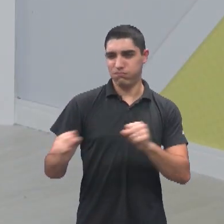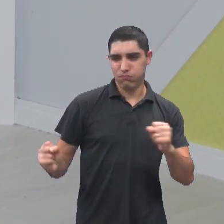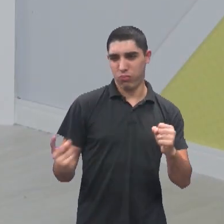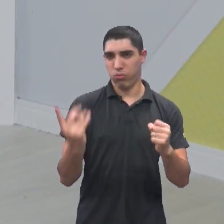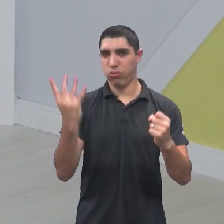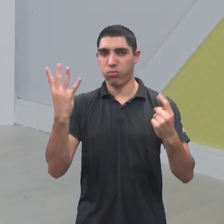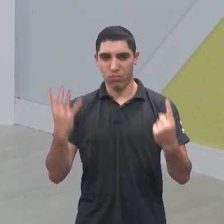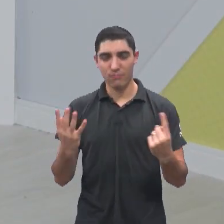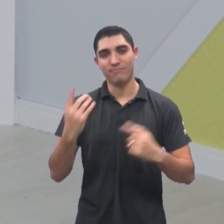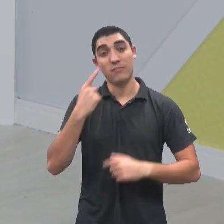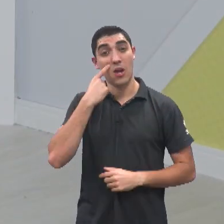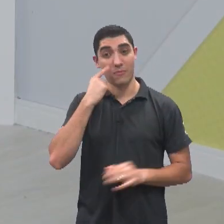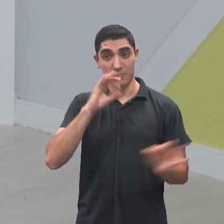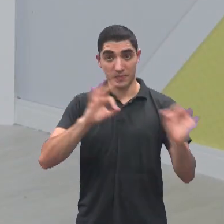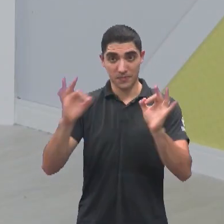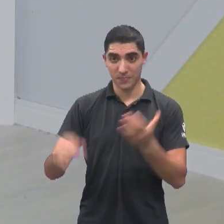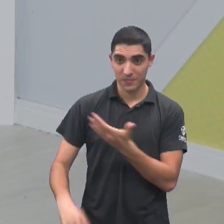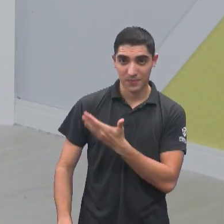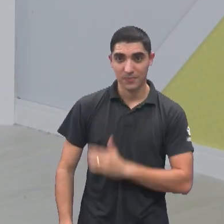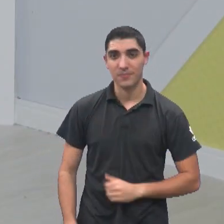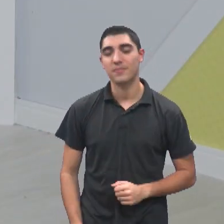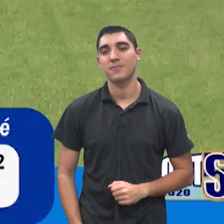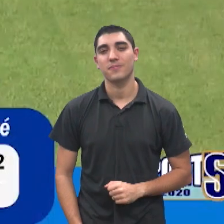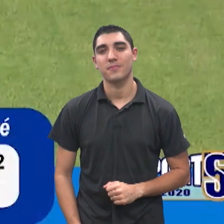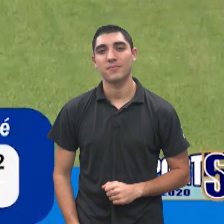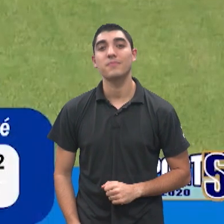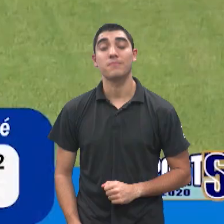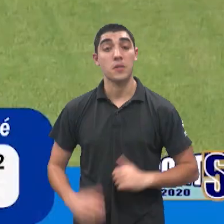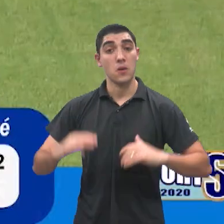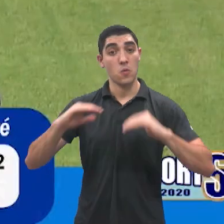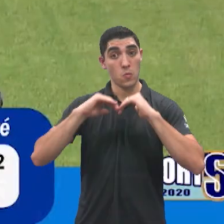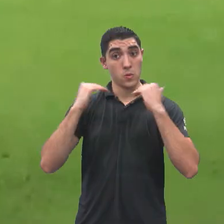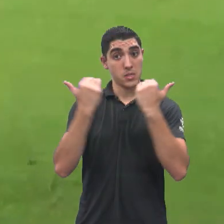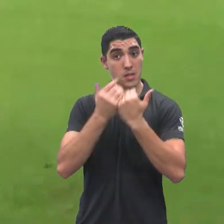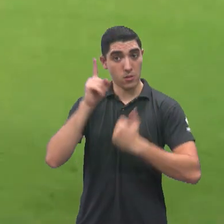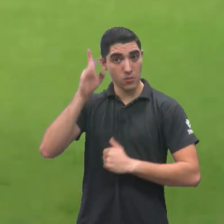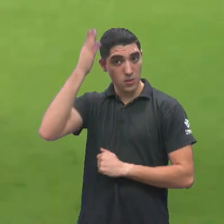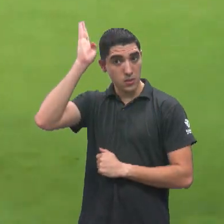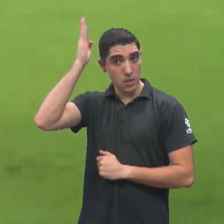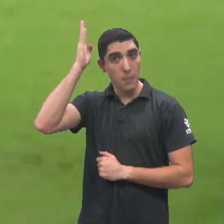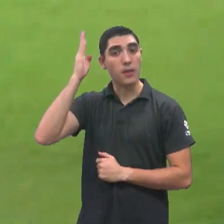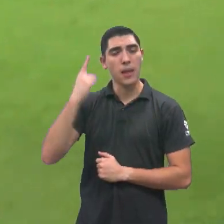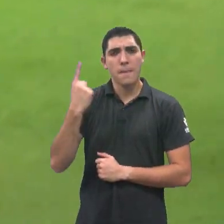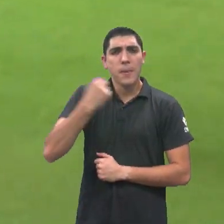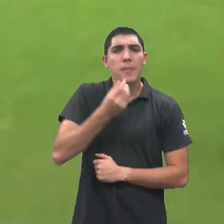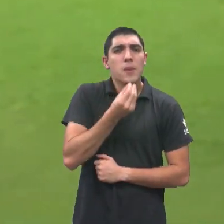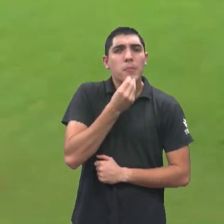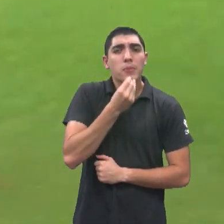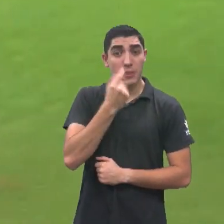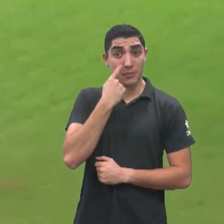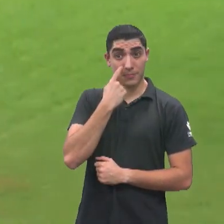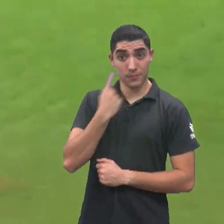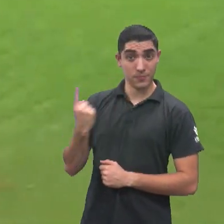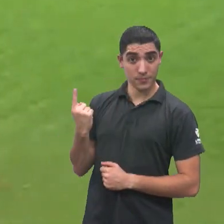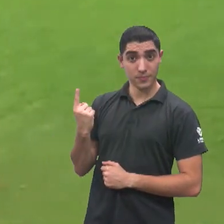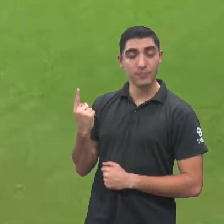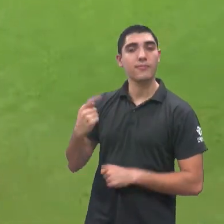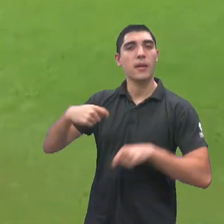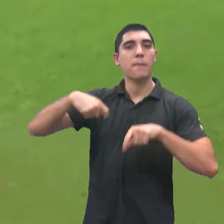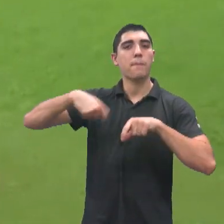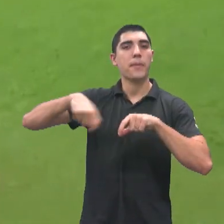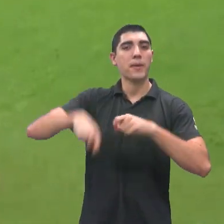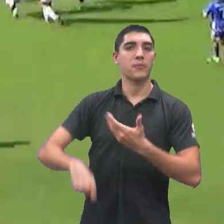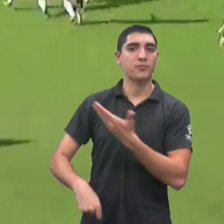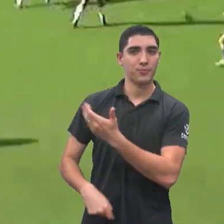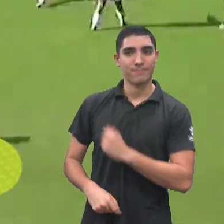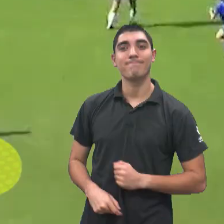jogo? Solta, Matheus! Jogando no estádio Joaquinzão em Taubaté e no primeiro lance de perigo de jogo, pênalti pro